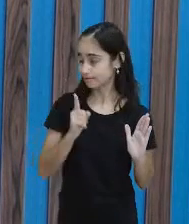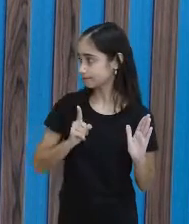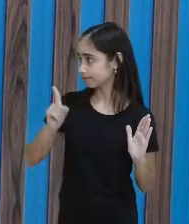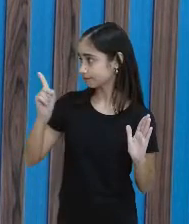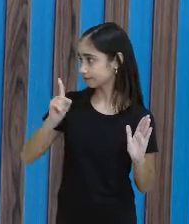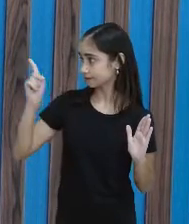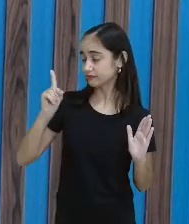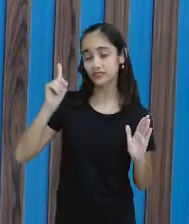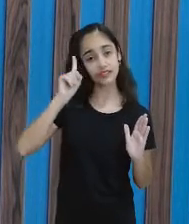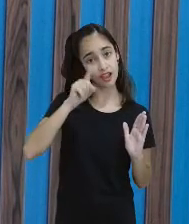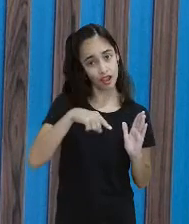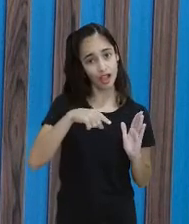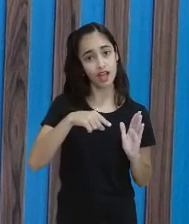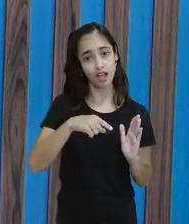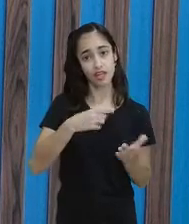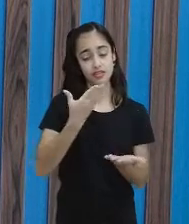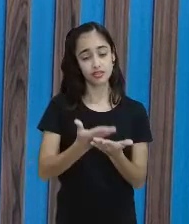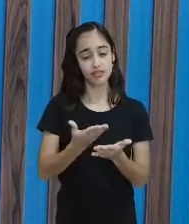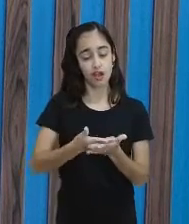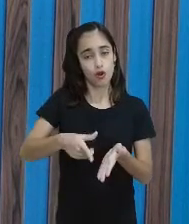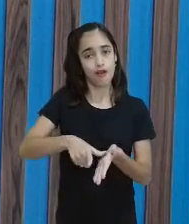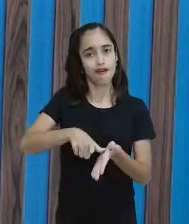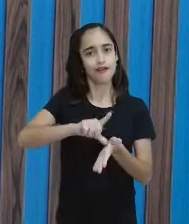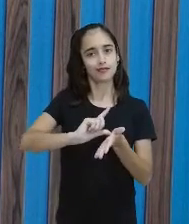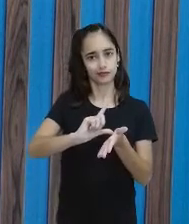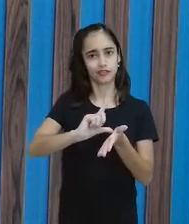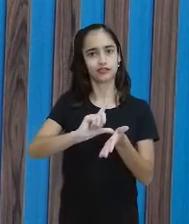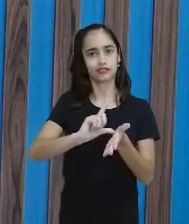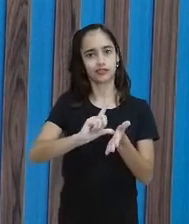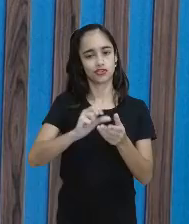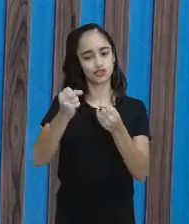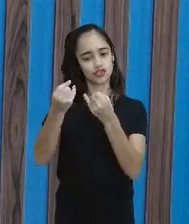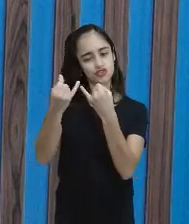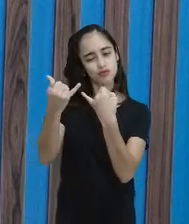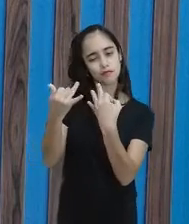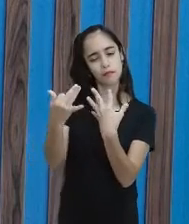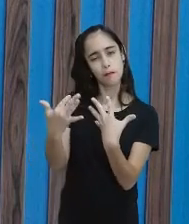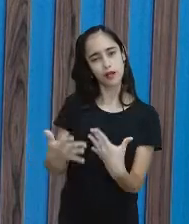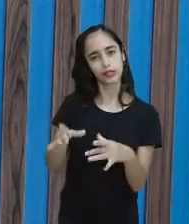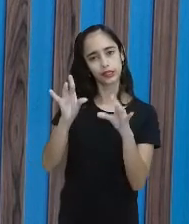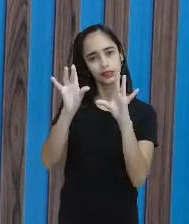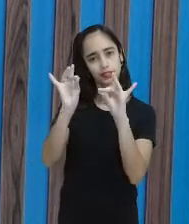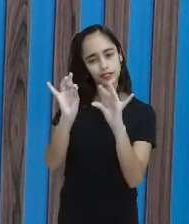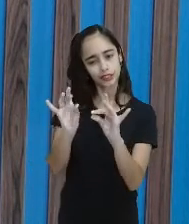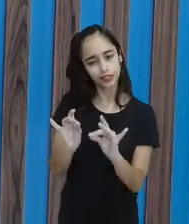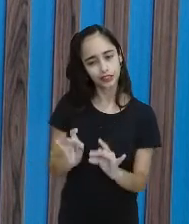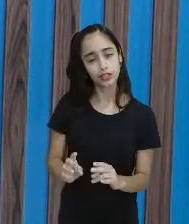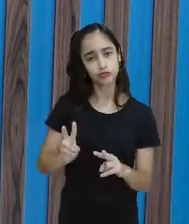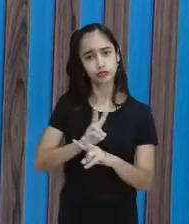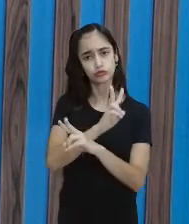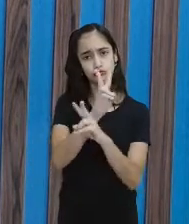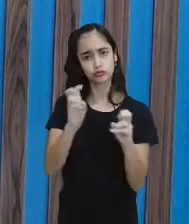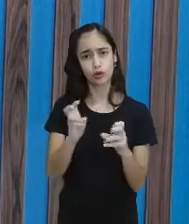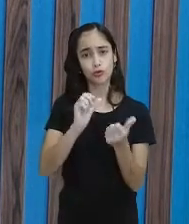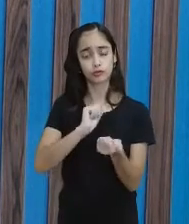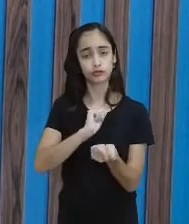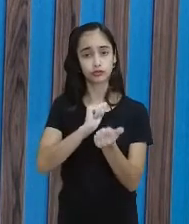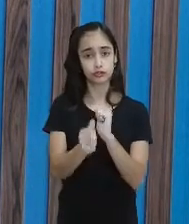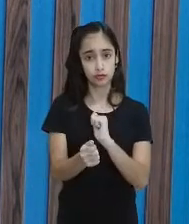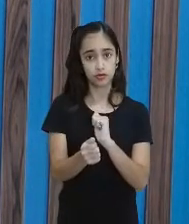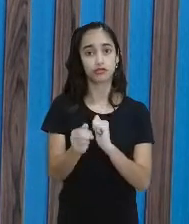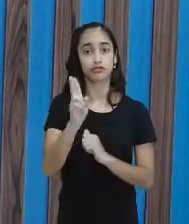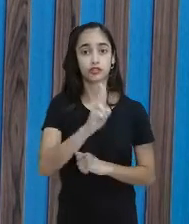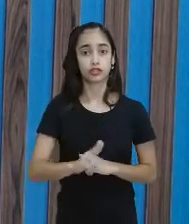conteúdo, né? Que é onde a gente fala especificamente, detalhadamente, aí sobre os esportes